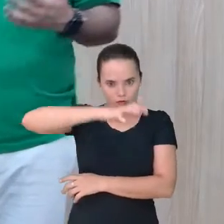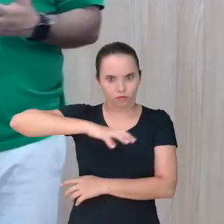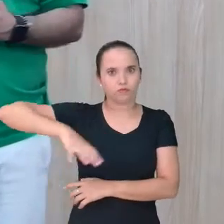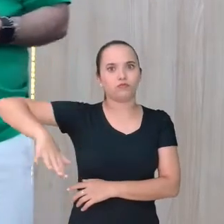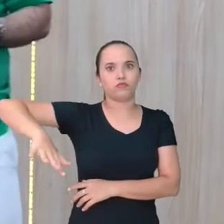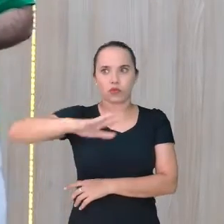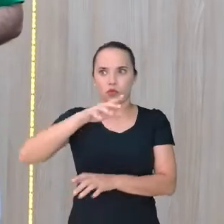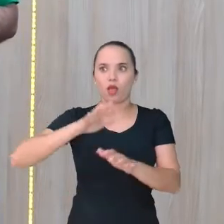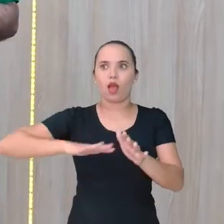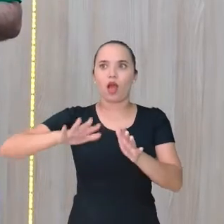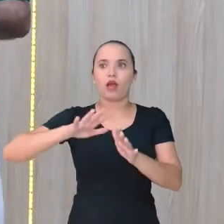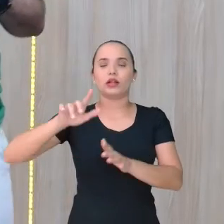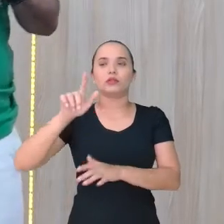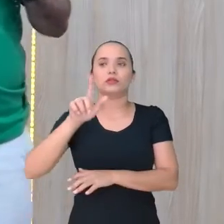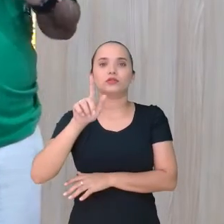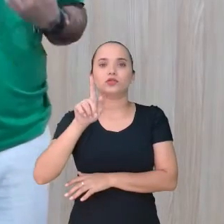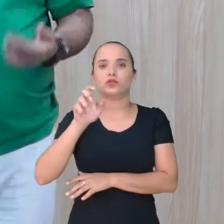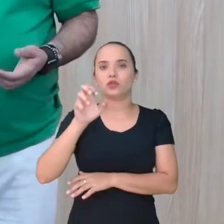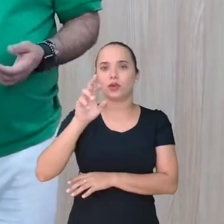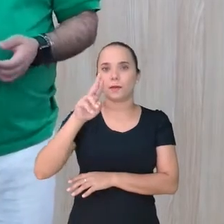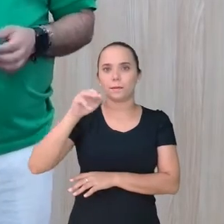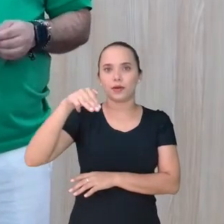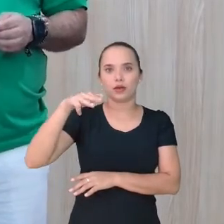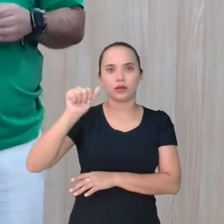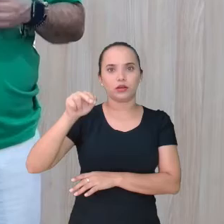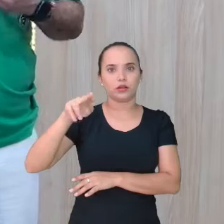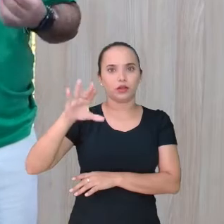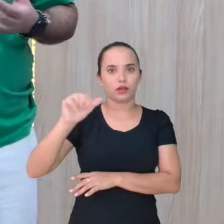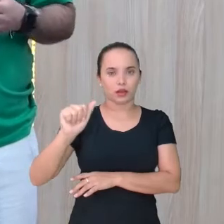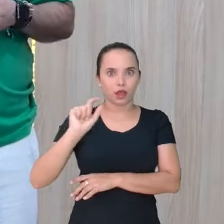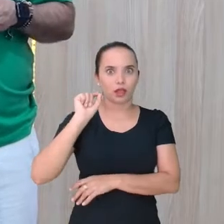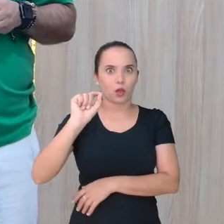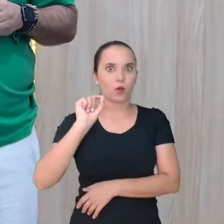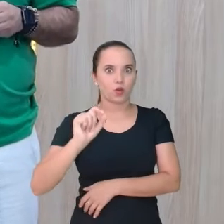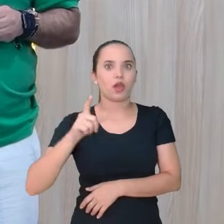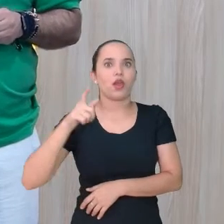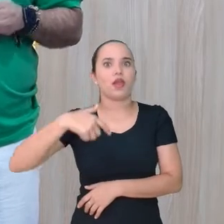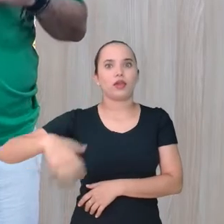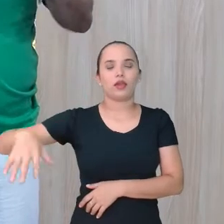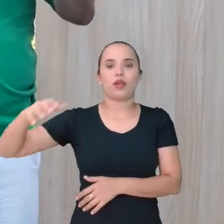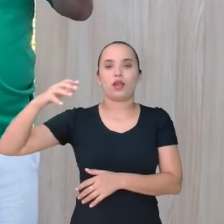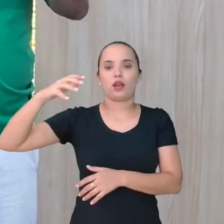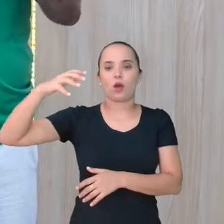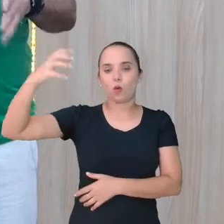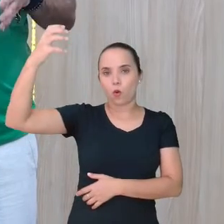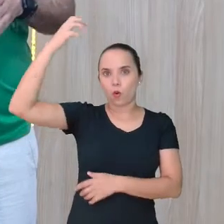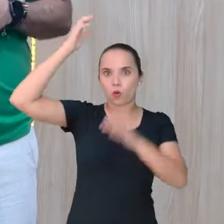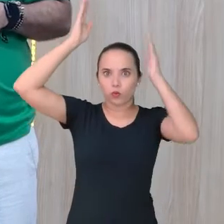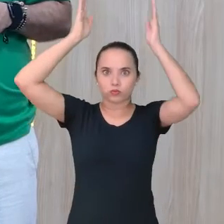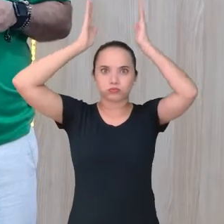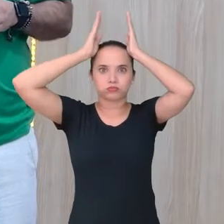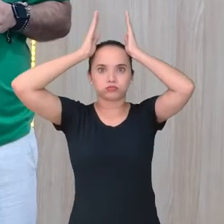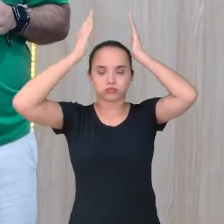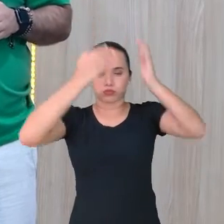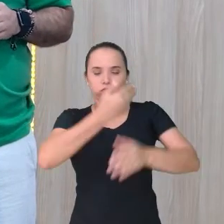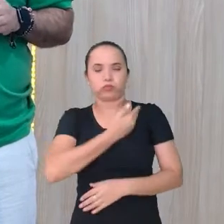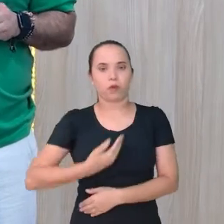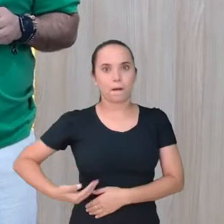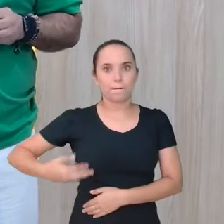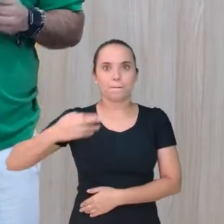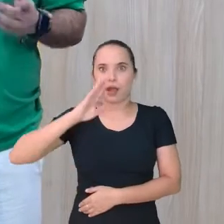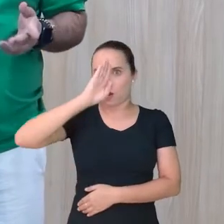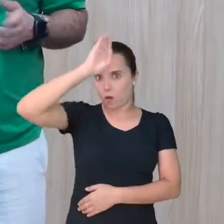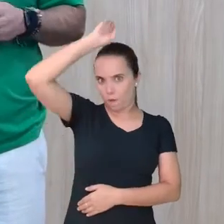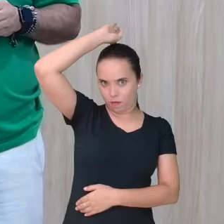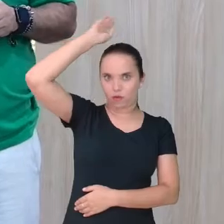na região onde existia o antigo Império Romano, né, que entrou em decadência a partir do